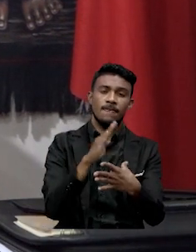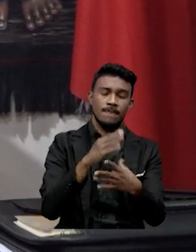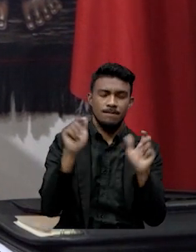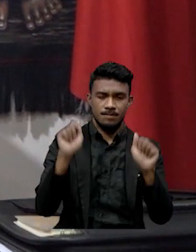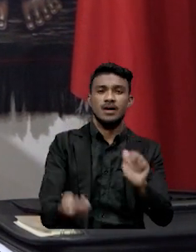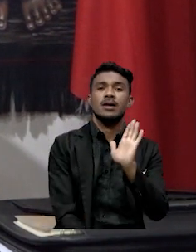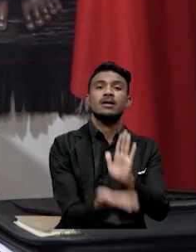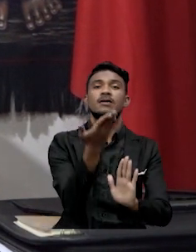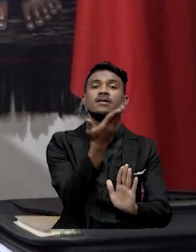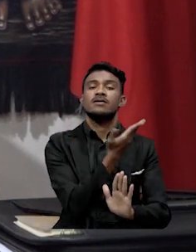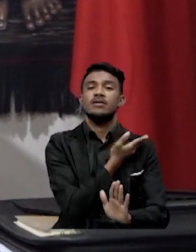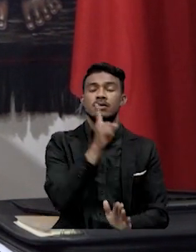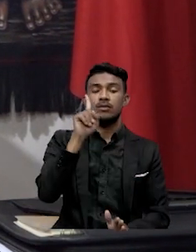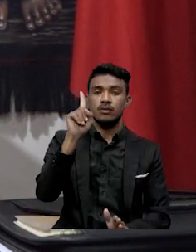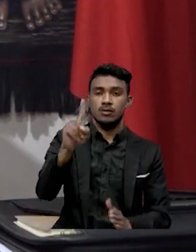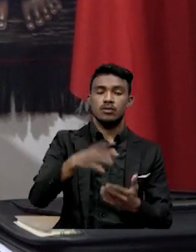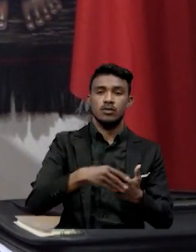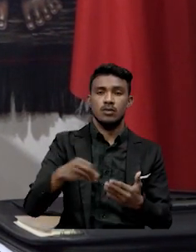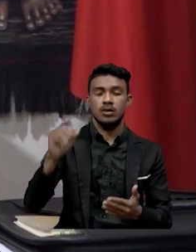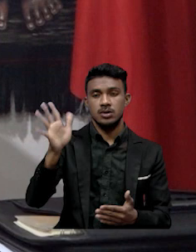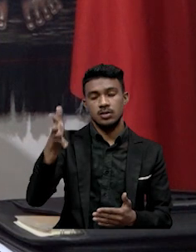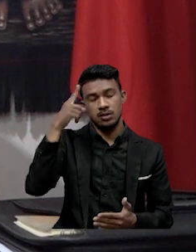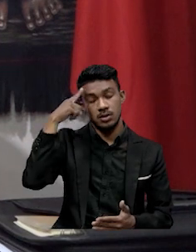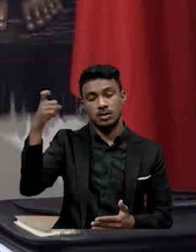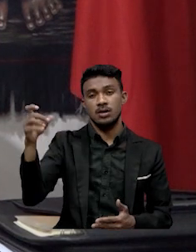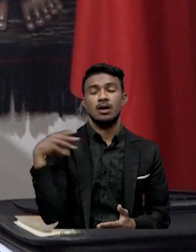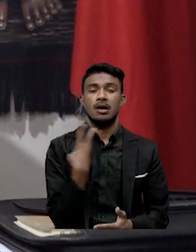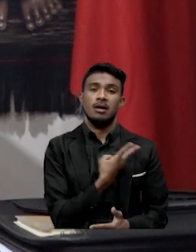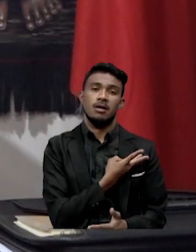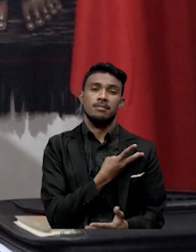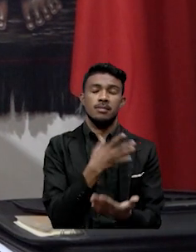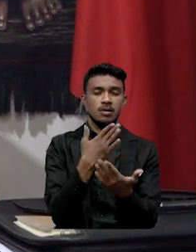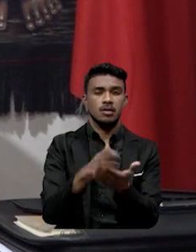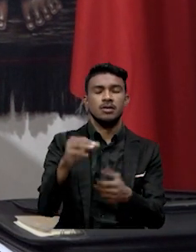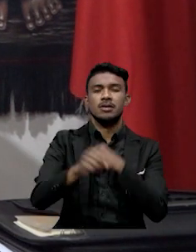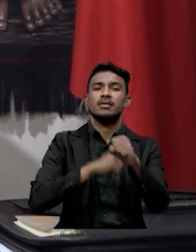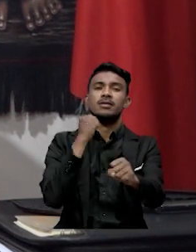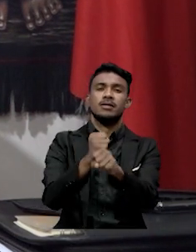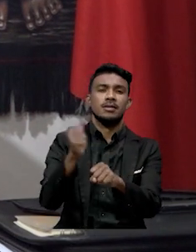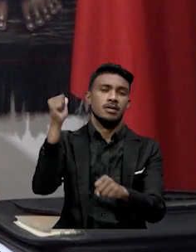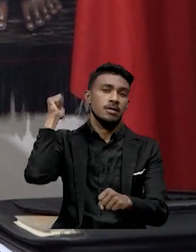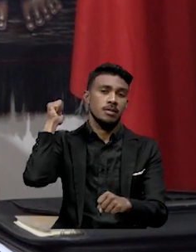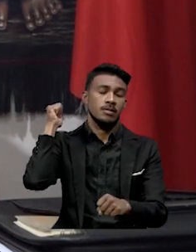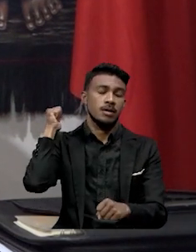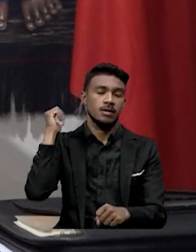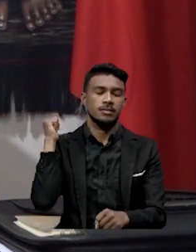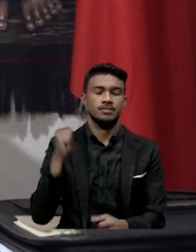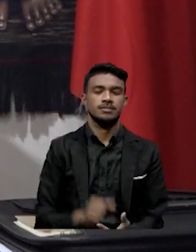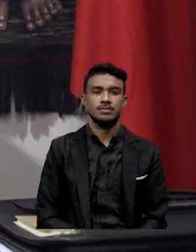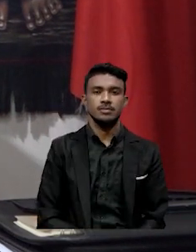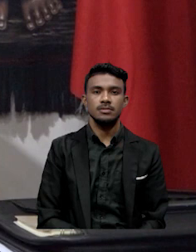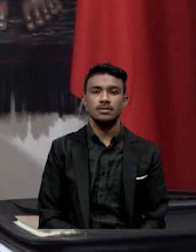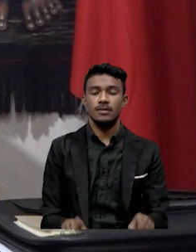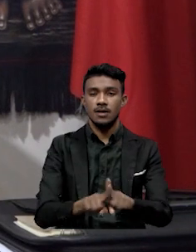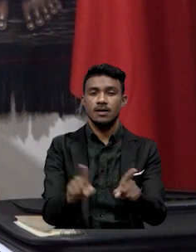vão $1.50, nem. Experiência que o Lucami rola até onde tinha que ir ali, ele tinha de acordo com o Lucami.